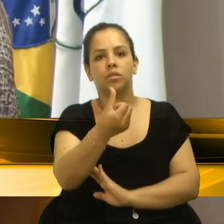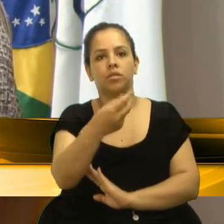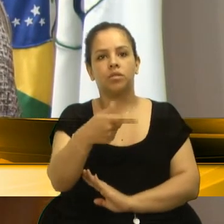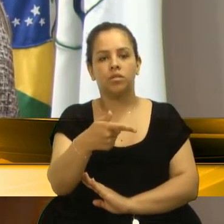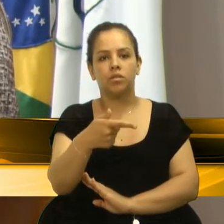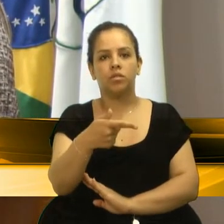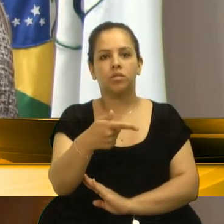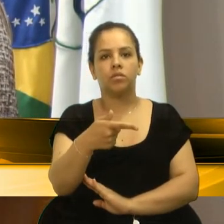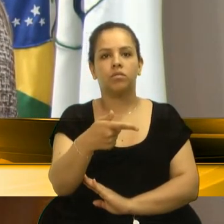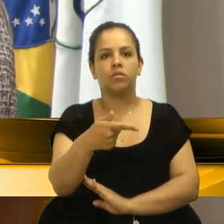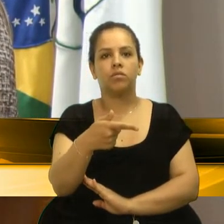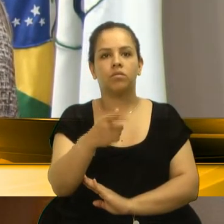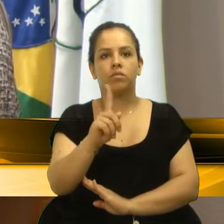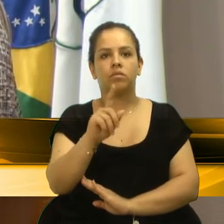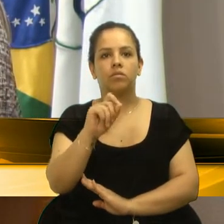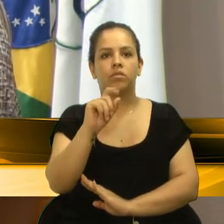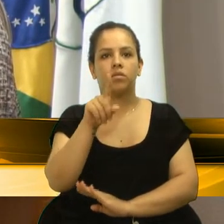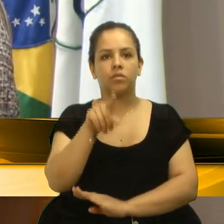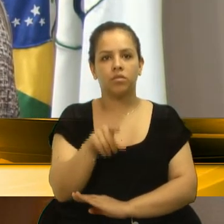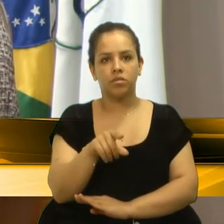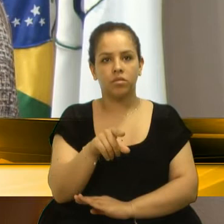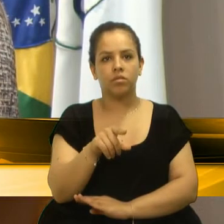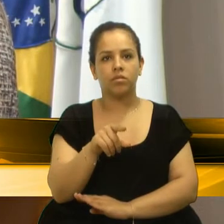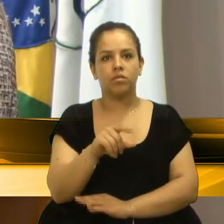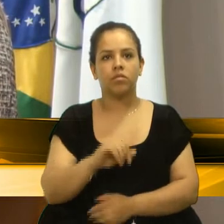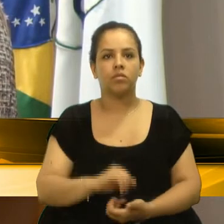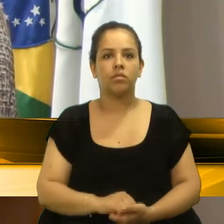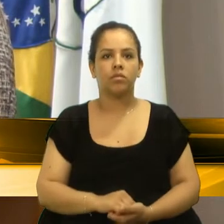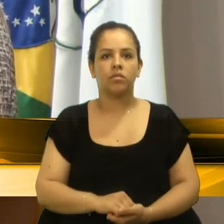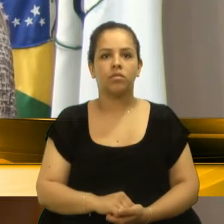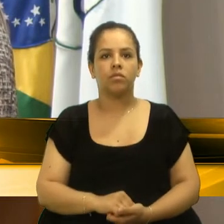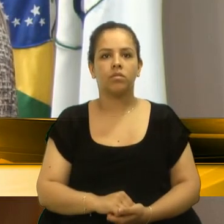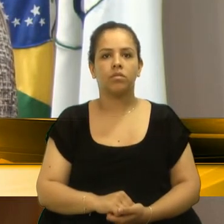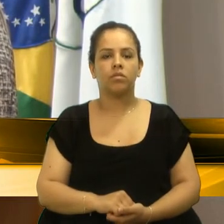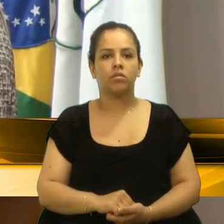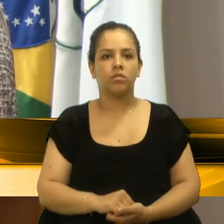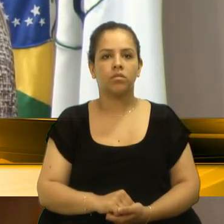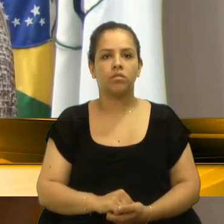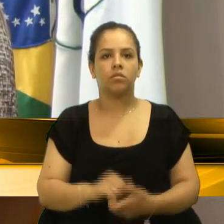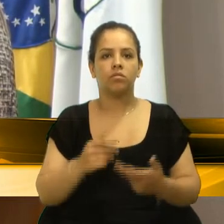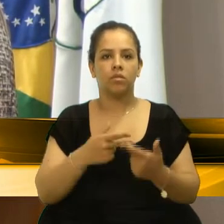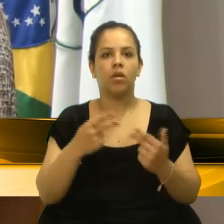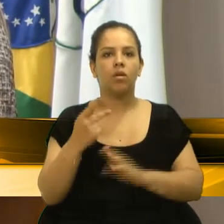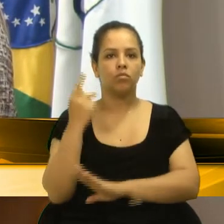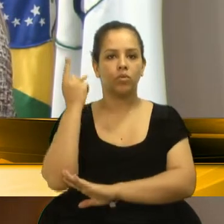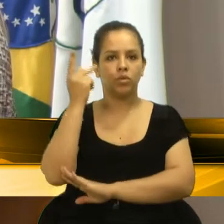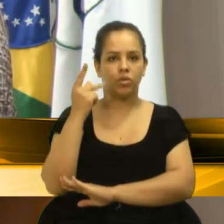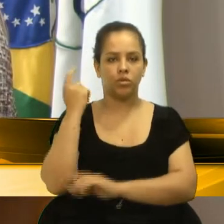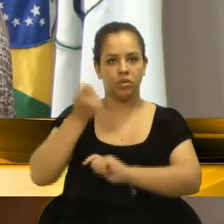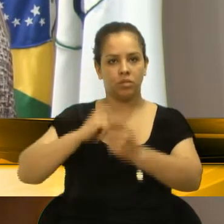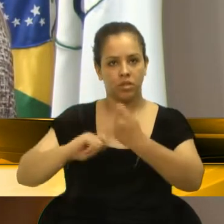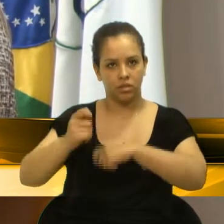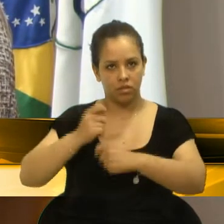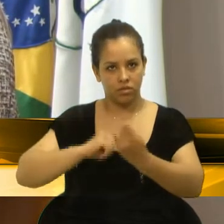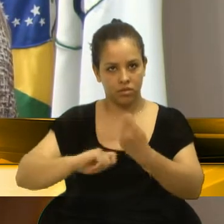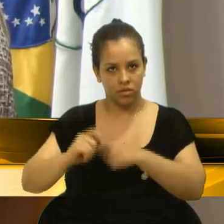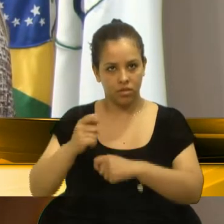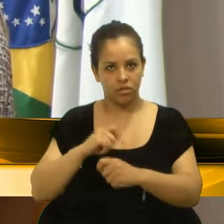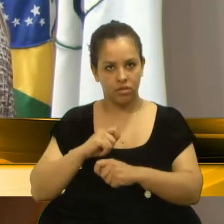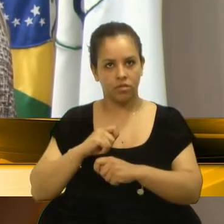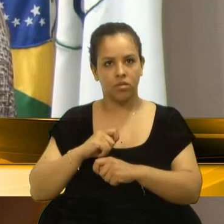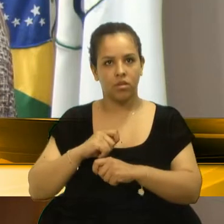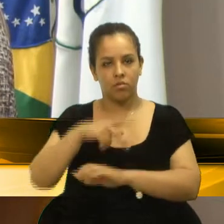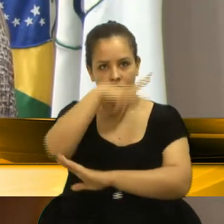quais sejam, são infrações político-administrativas dos prefeitos sujeitos ao julgamento